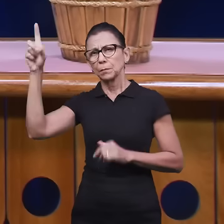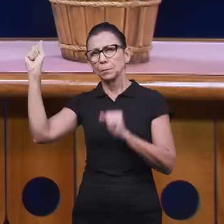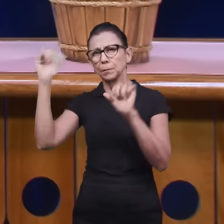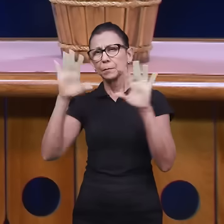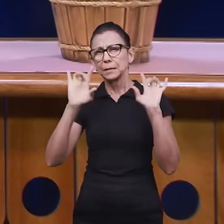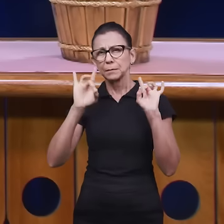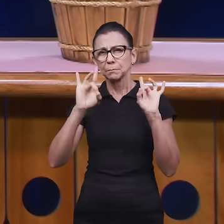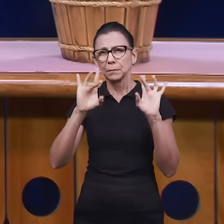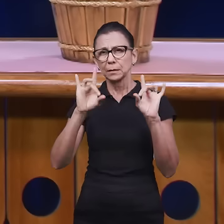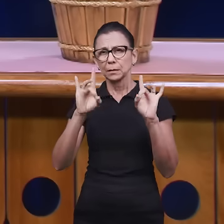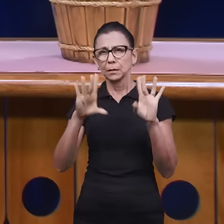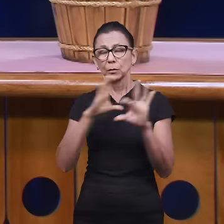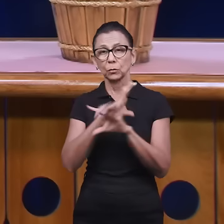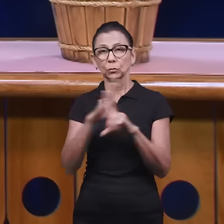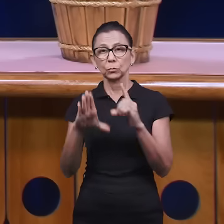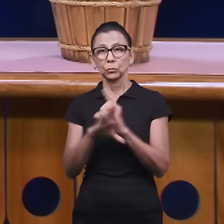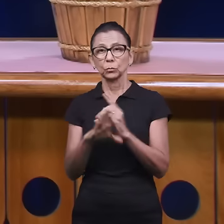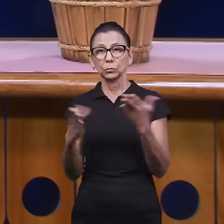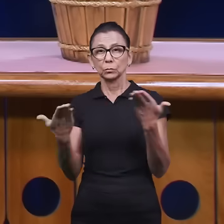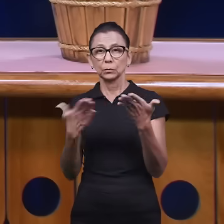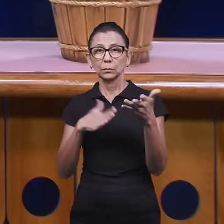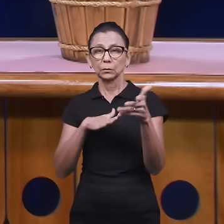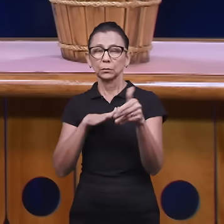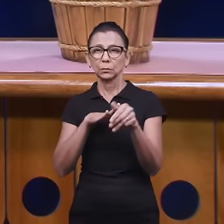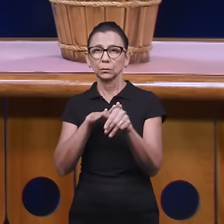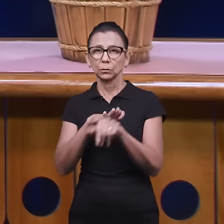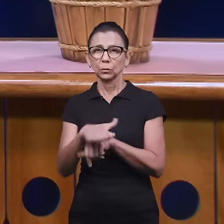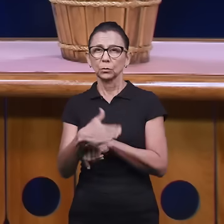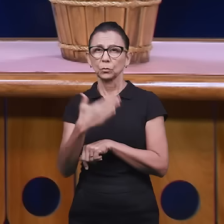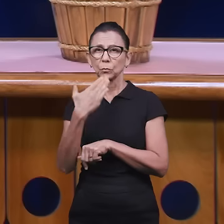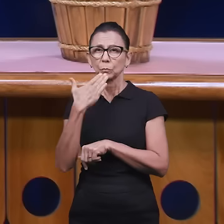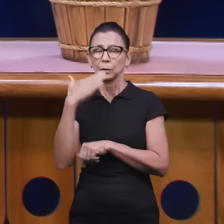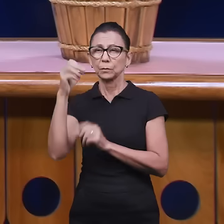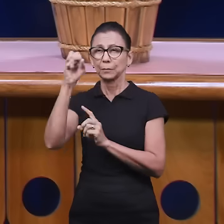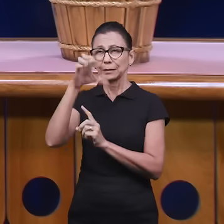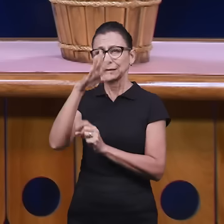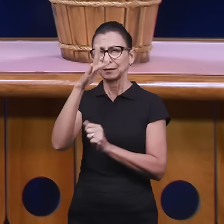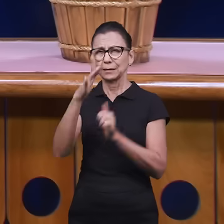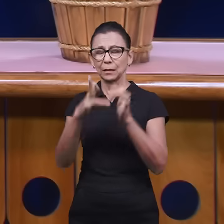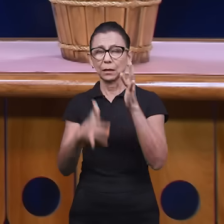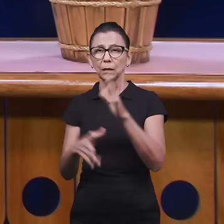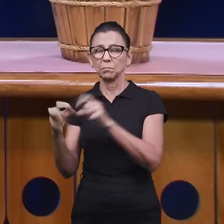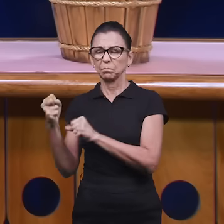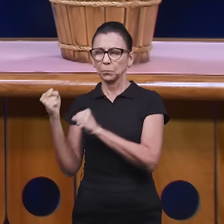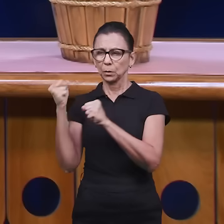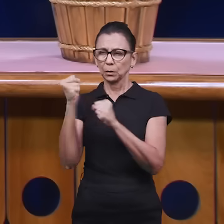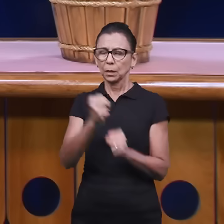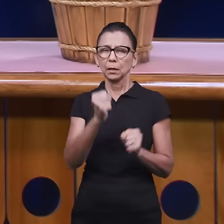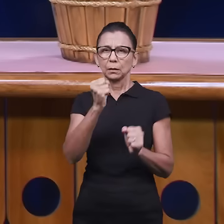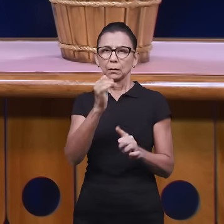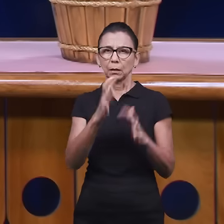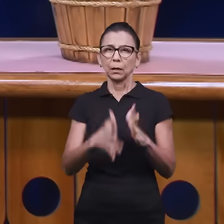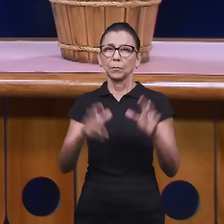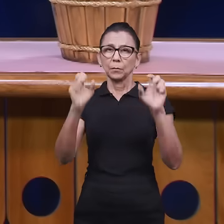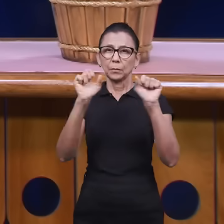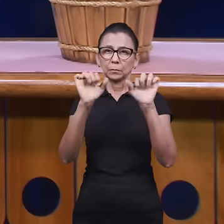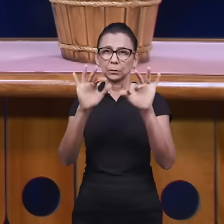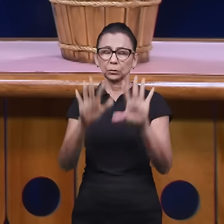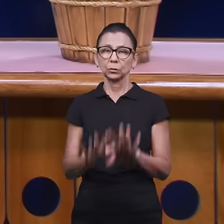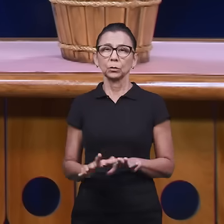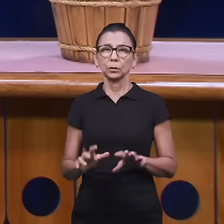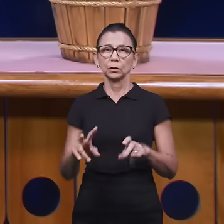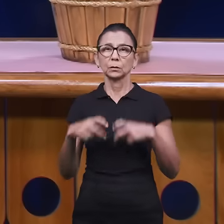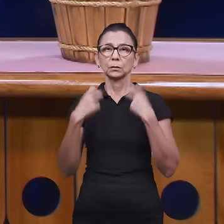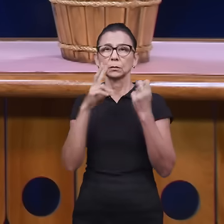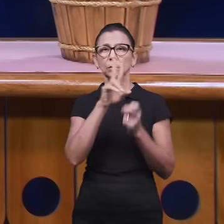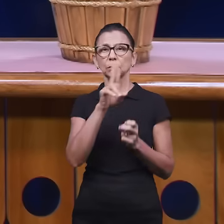uma bênção especial para o culto desta noite. Derrama sobre nós da tua graça, do teu poder, nos abençoe. É